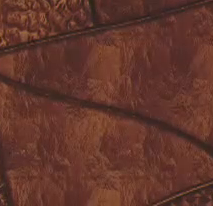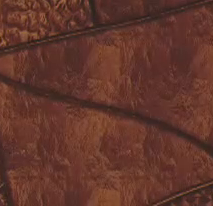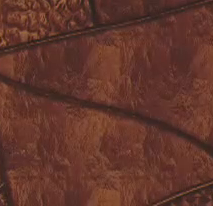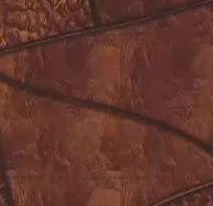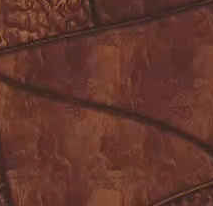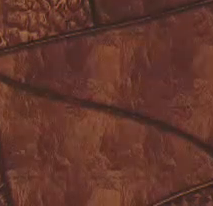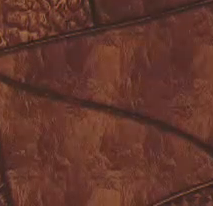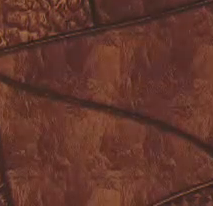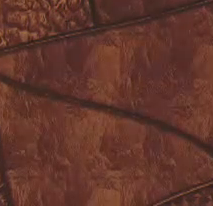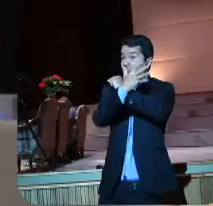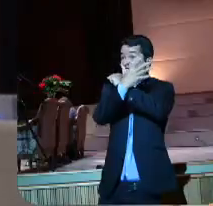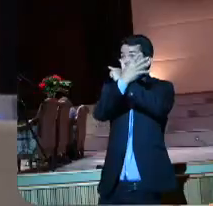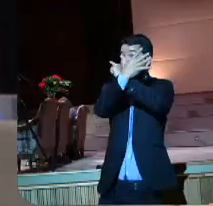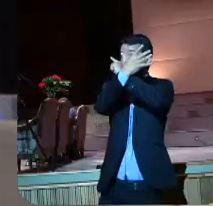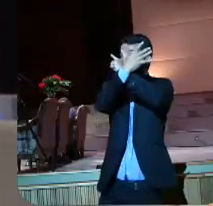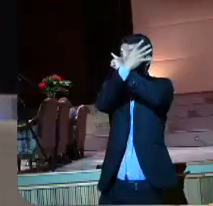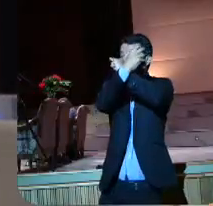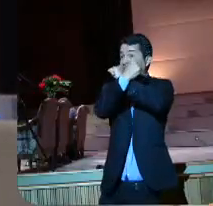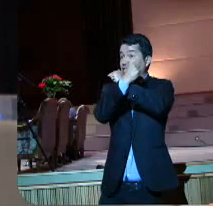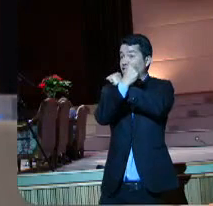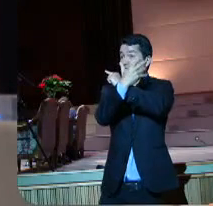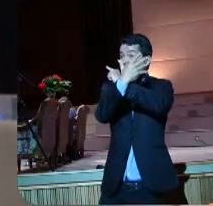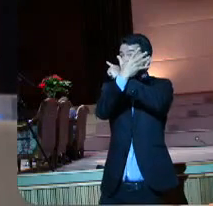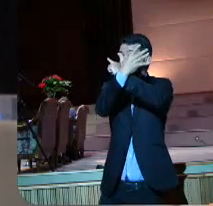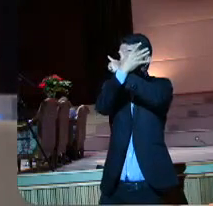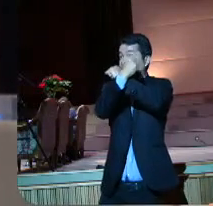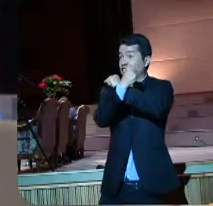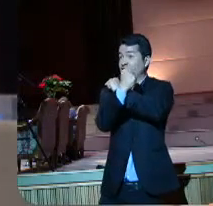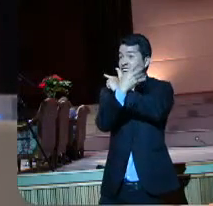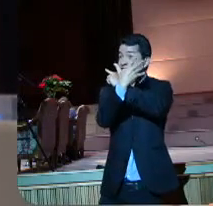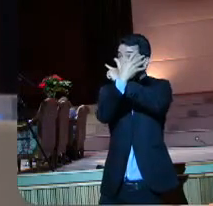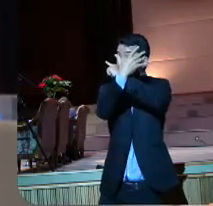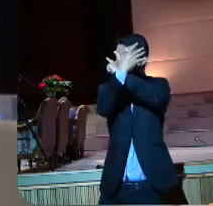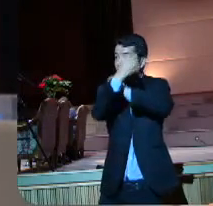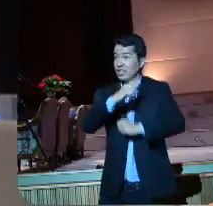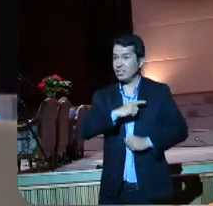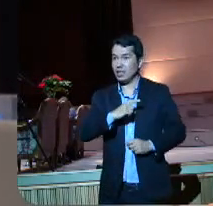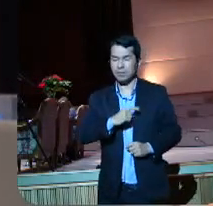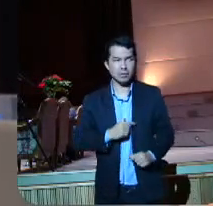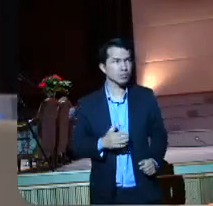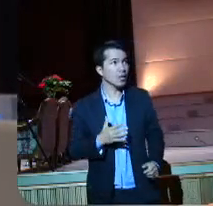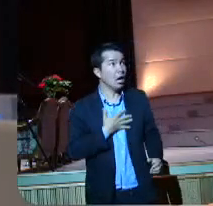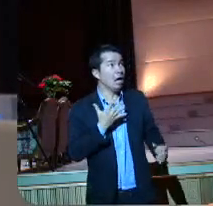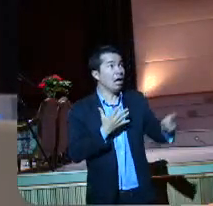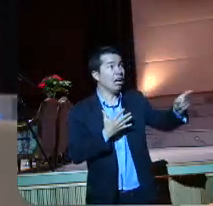galo cantou. A quarta revelação constrangedora foi que